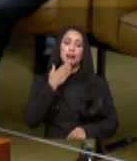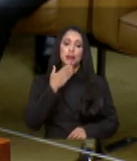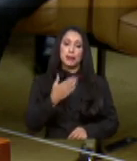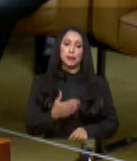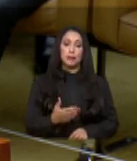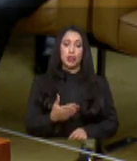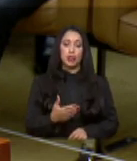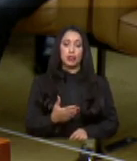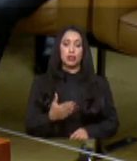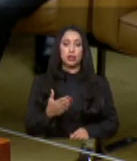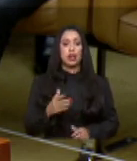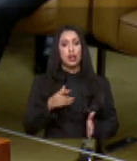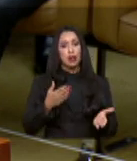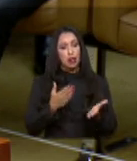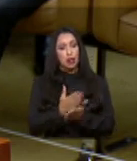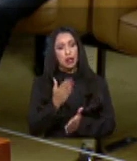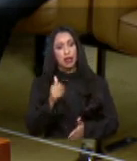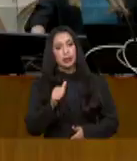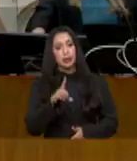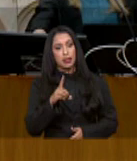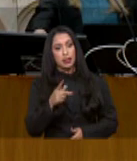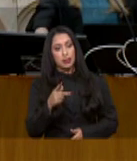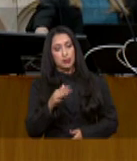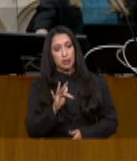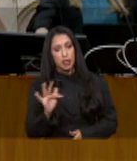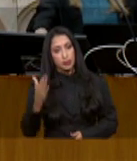cumprimentos de preceito fundamental. Muito obrigado.